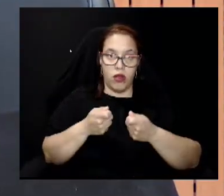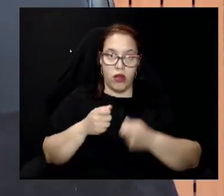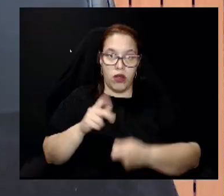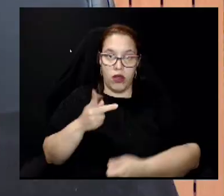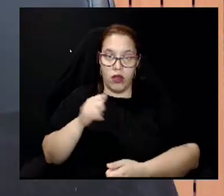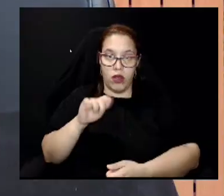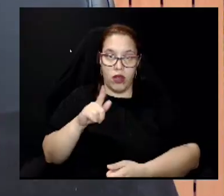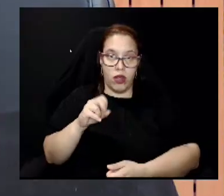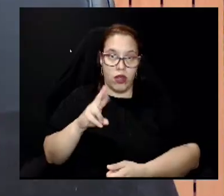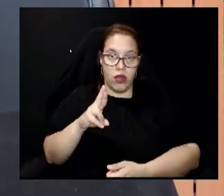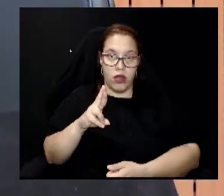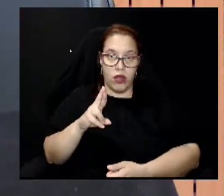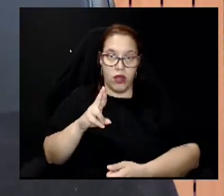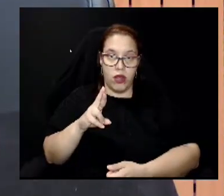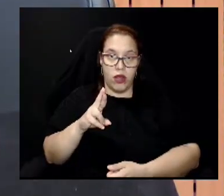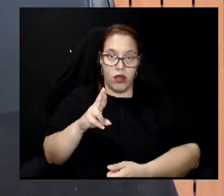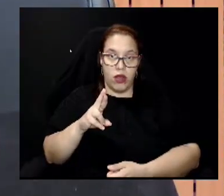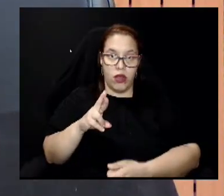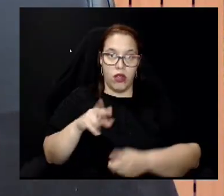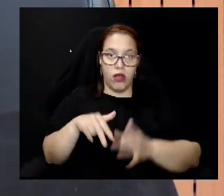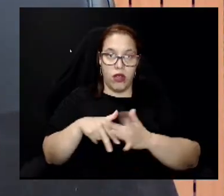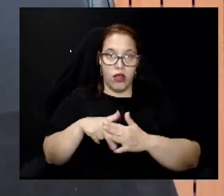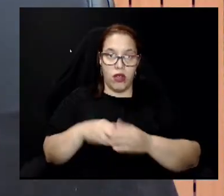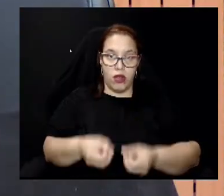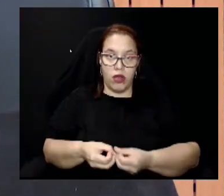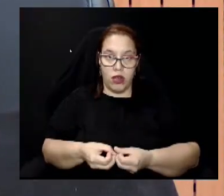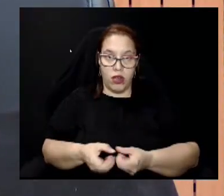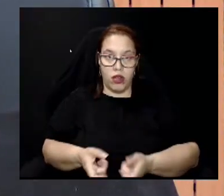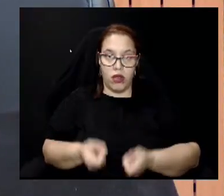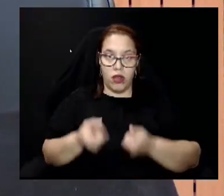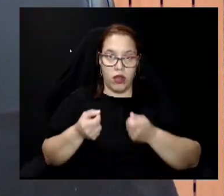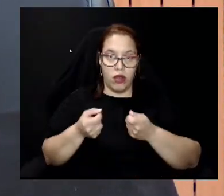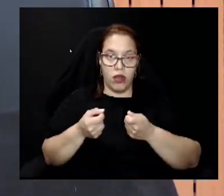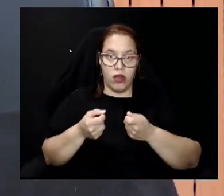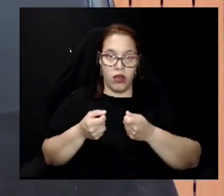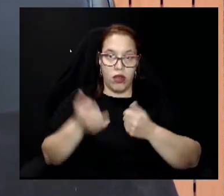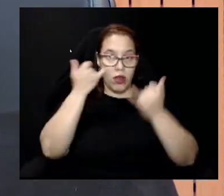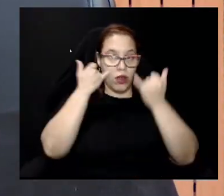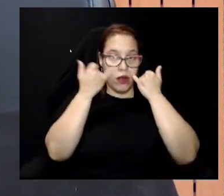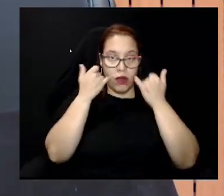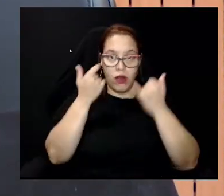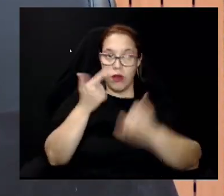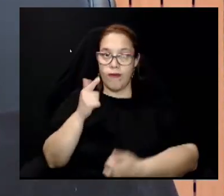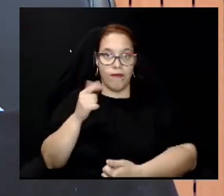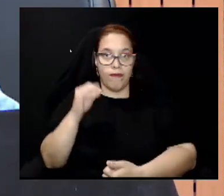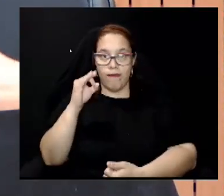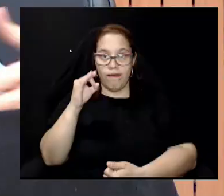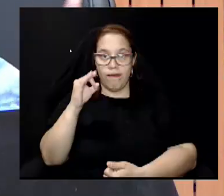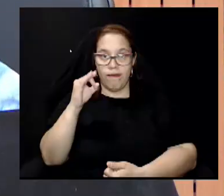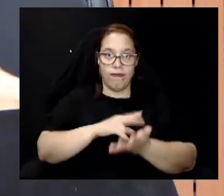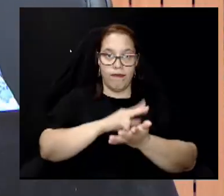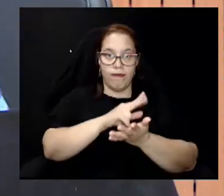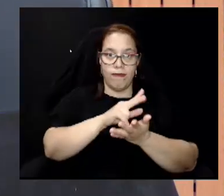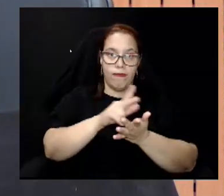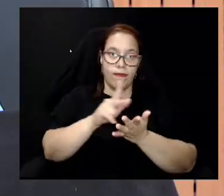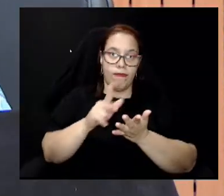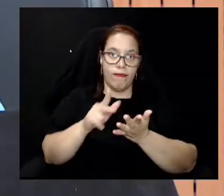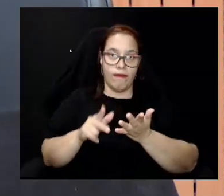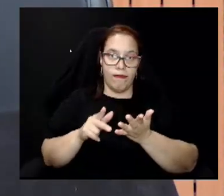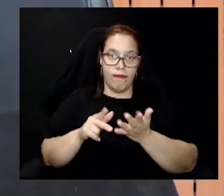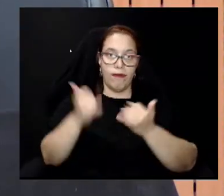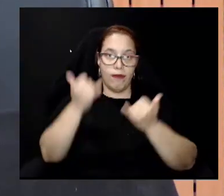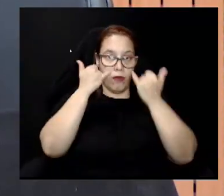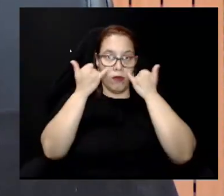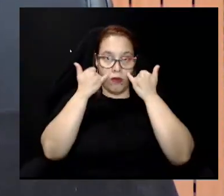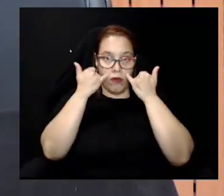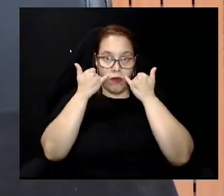eu disser, Igor, eu tenho um paciente com câncer de ovário, essa informação não vai bastar. Tem várias pequenas informações que cada